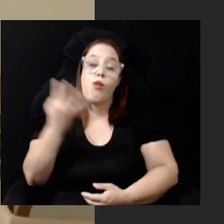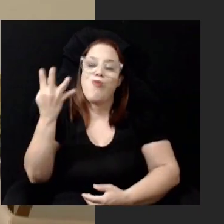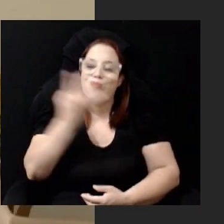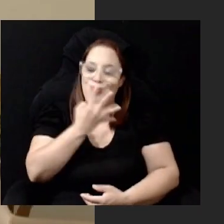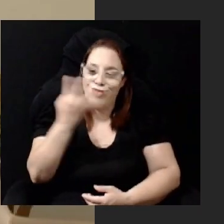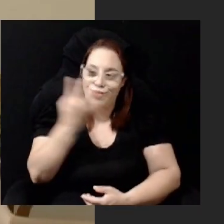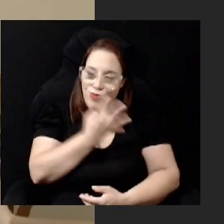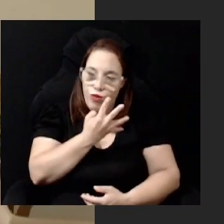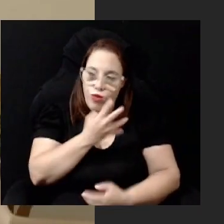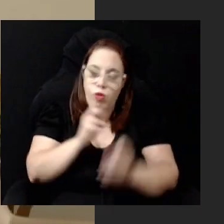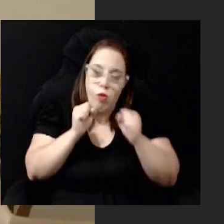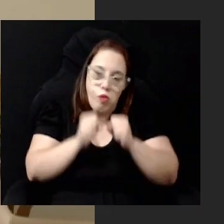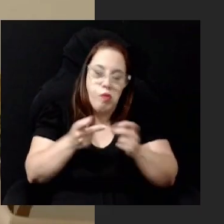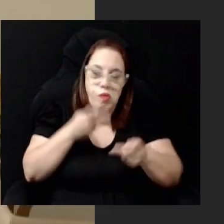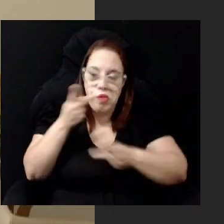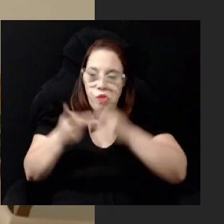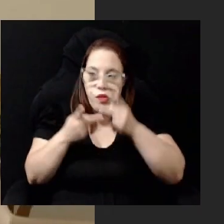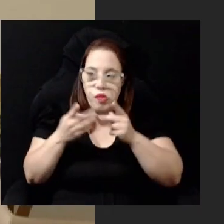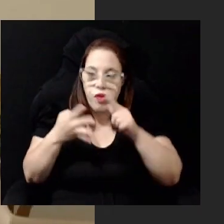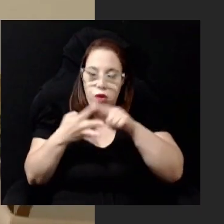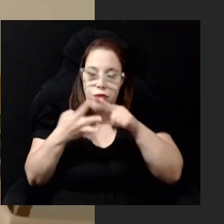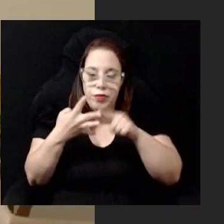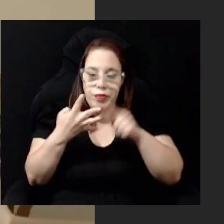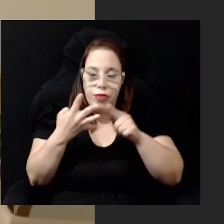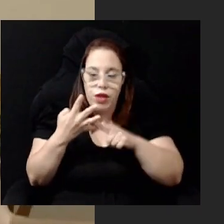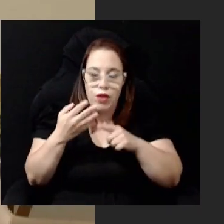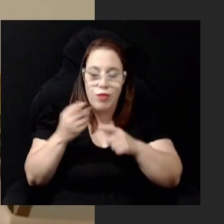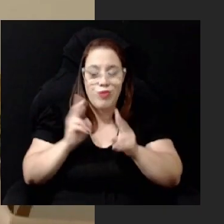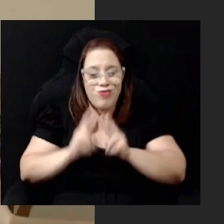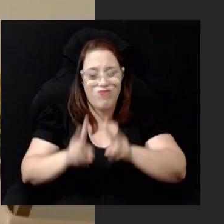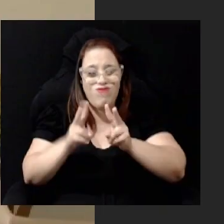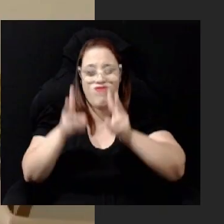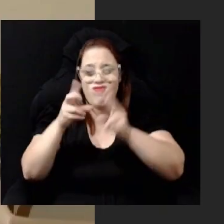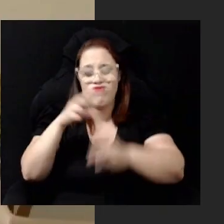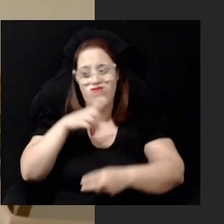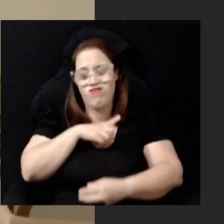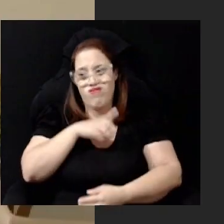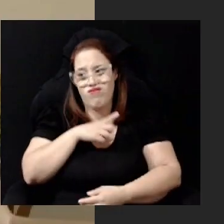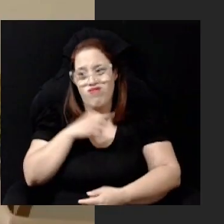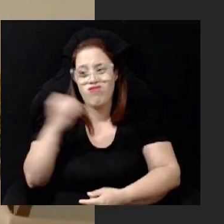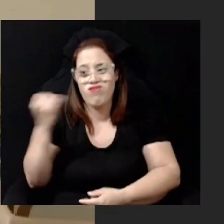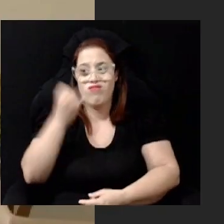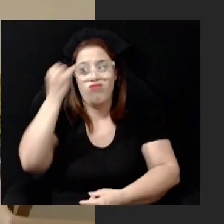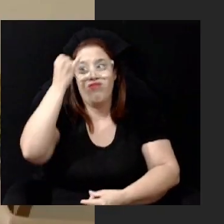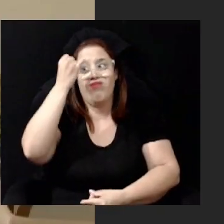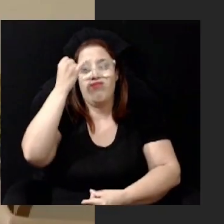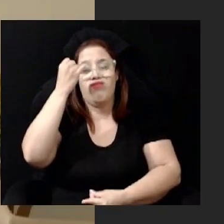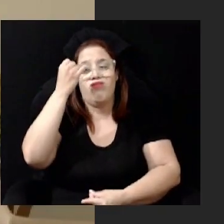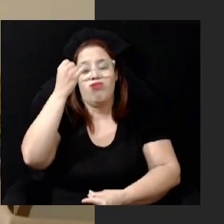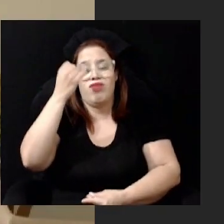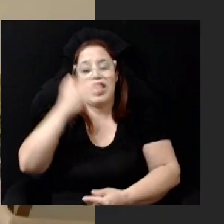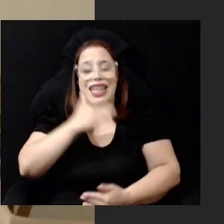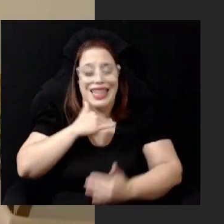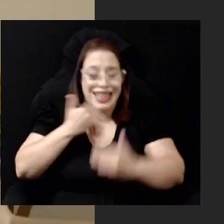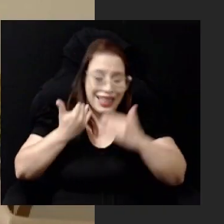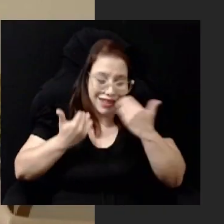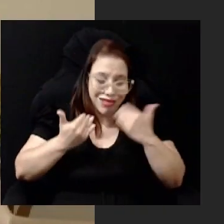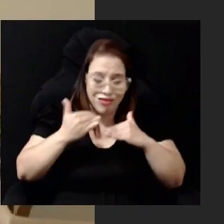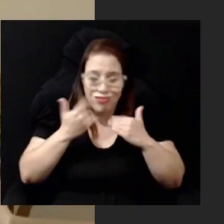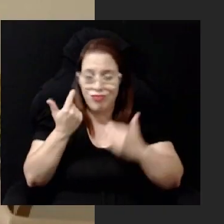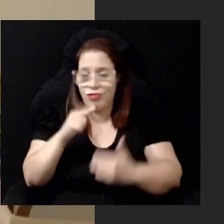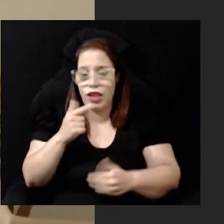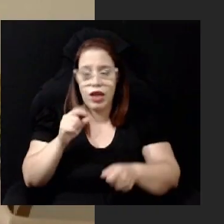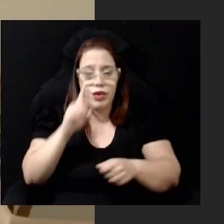quatro, a gente pode dizer que são os quatro mais frequentes, os mais importantes e também os que mais matam quando não é